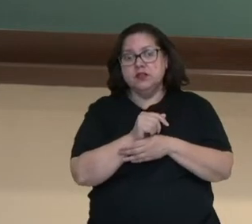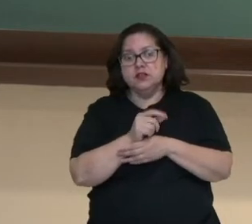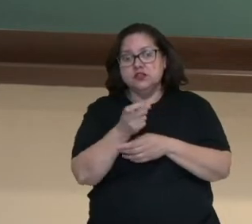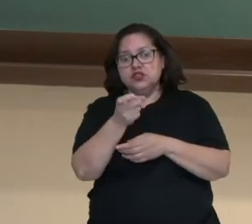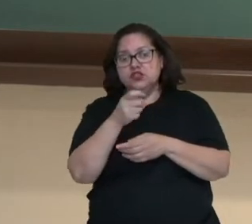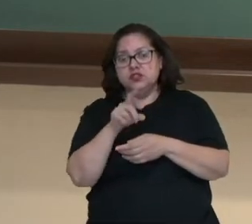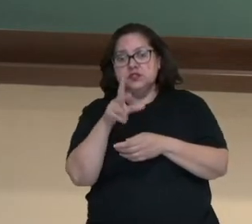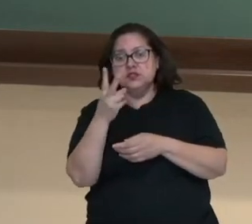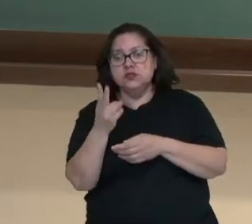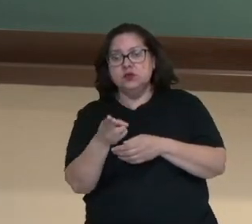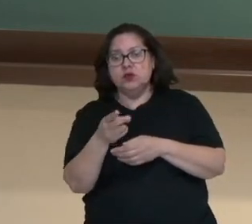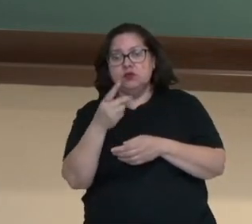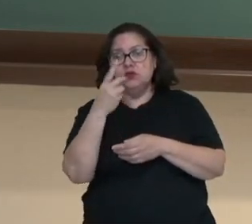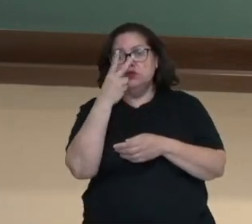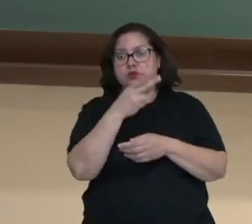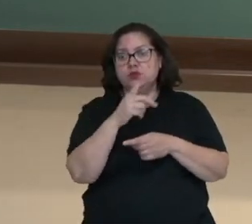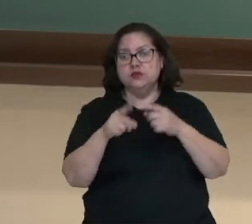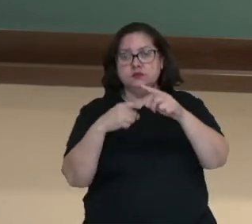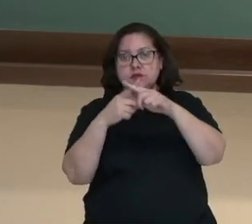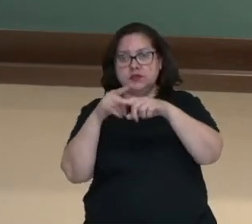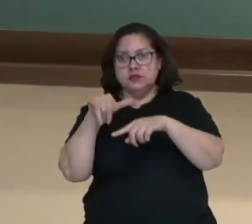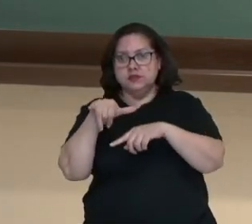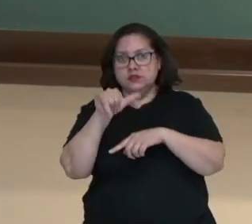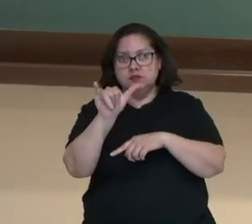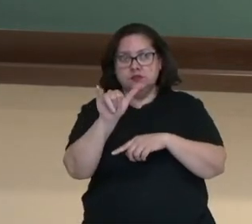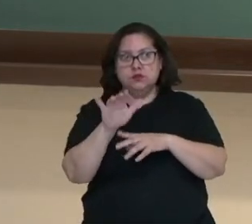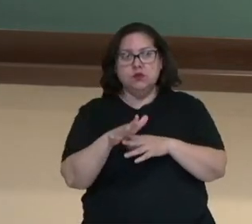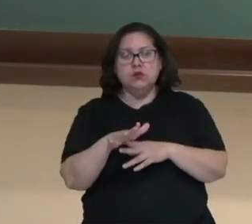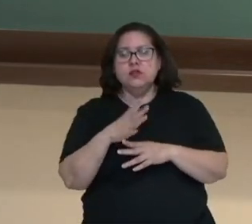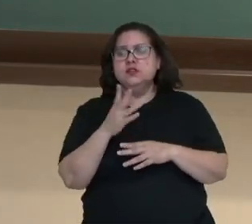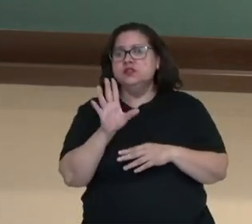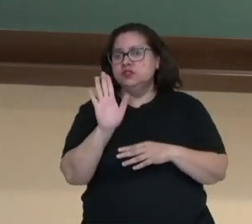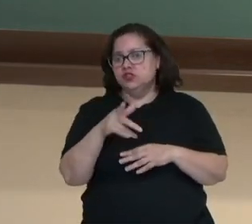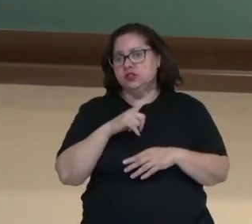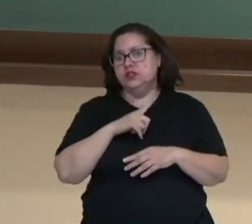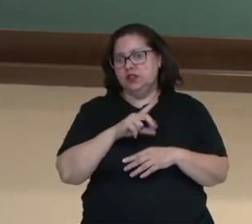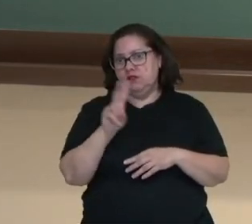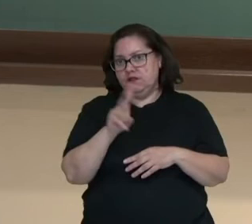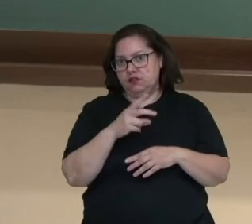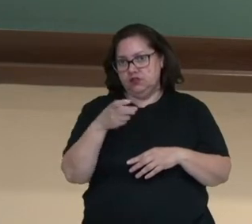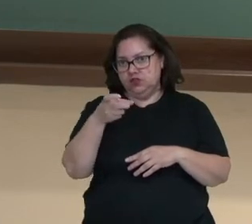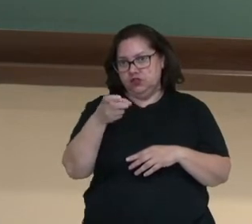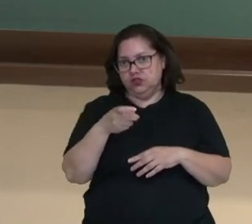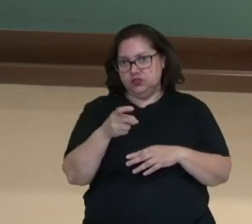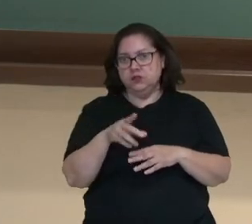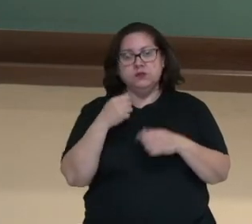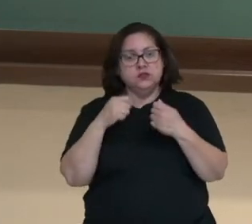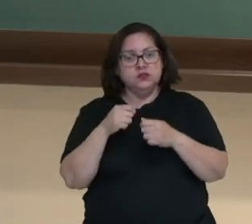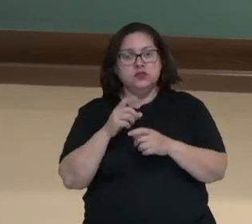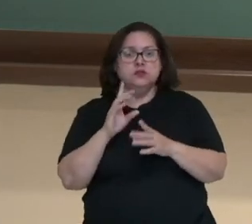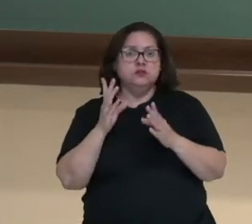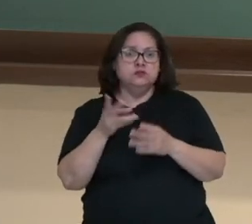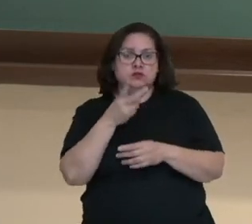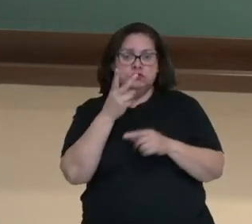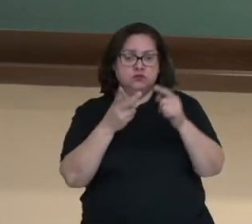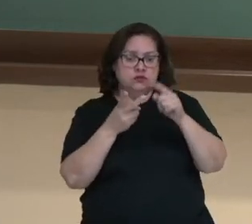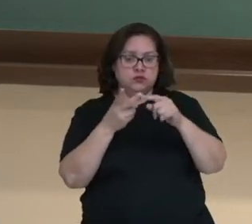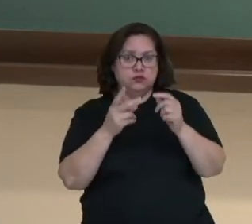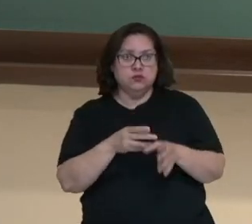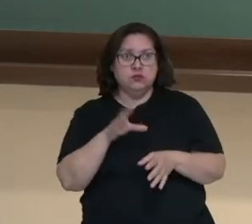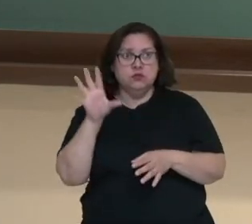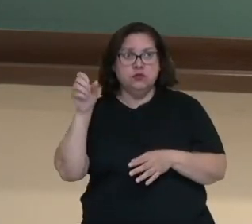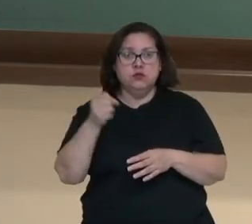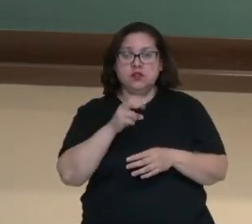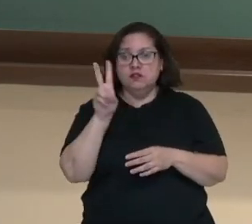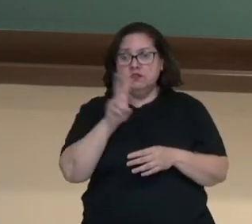x igual a 2 mais y. Bom, se eu já tenho o valor de x, eu preciso agora, no segundo passo, pegar